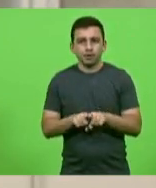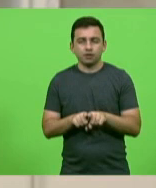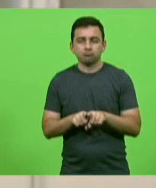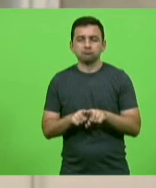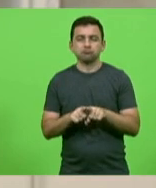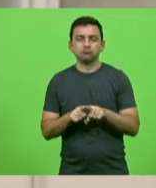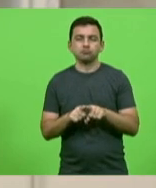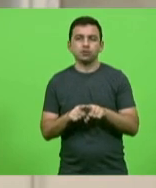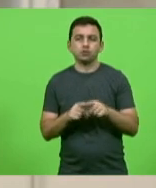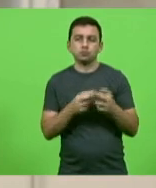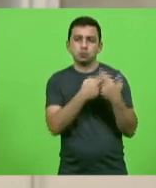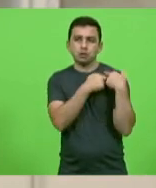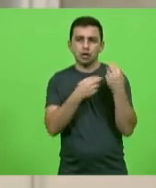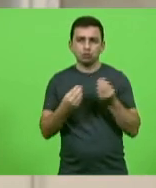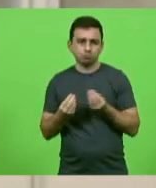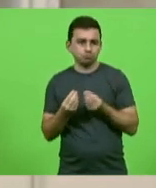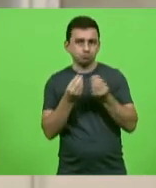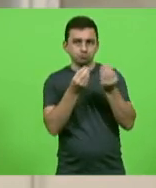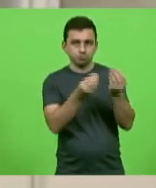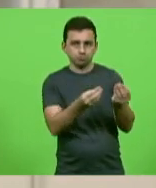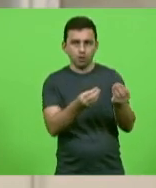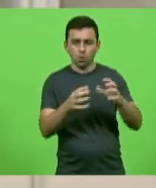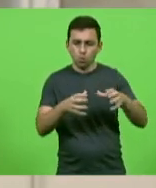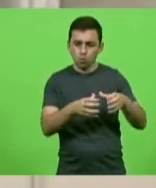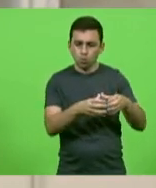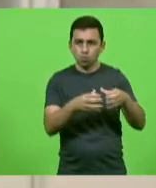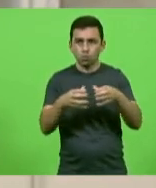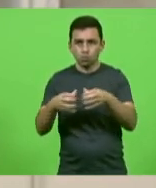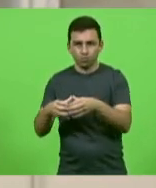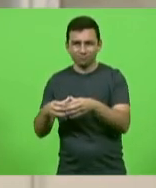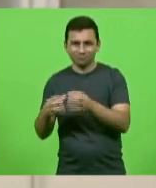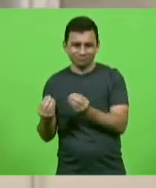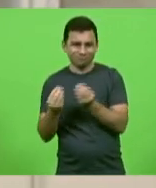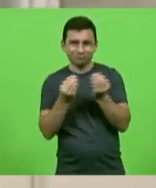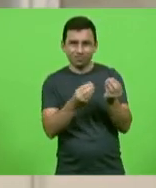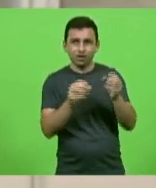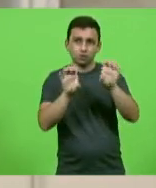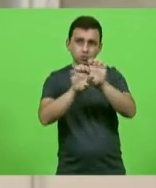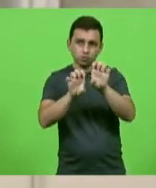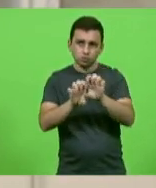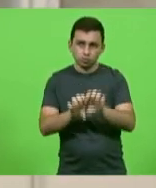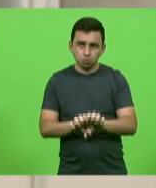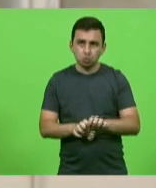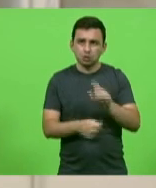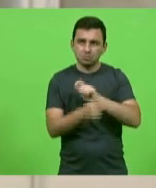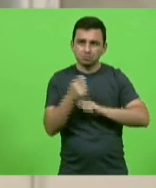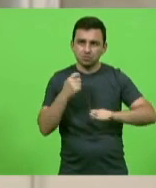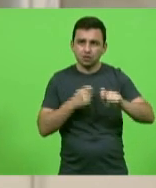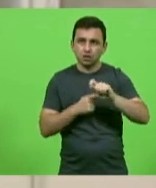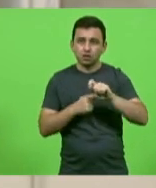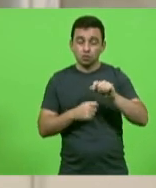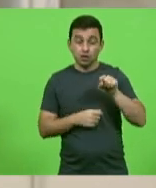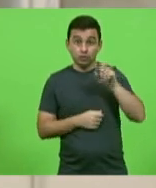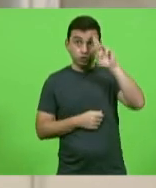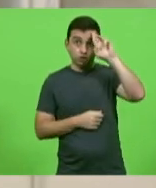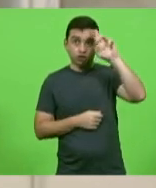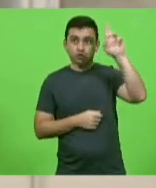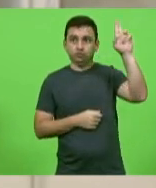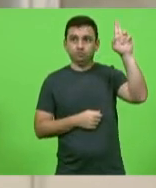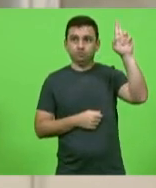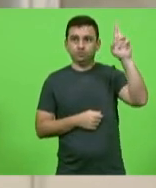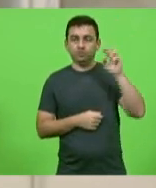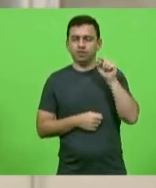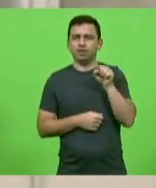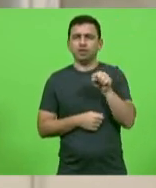que consiste na transferência de atribuições de um órgão a outro na estrutura da administração o chefe